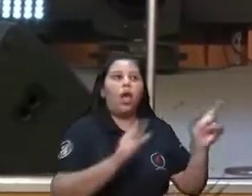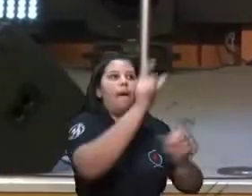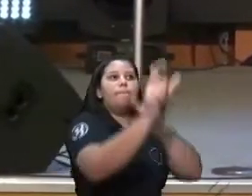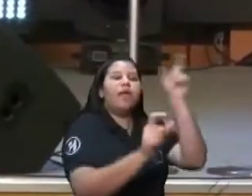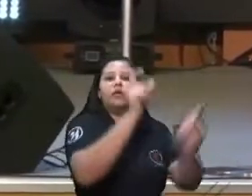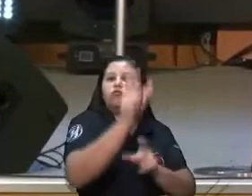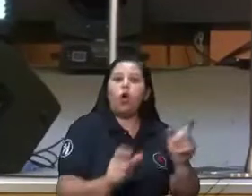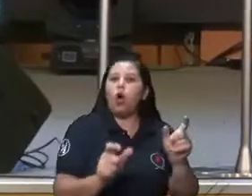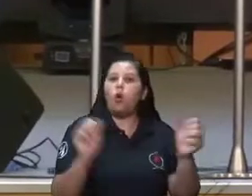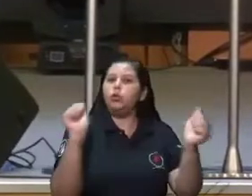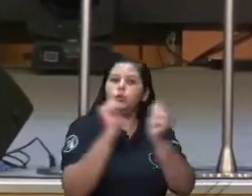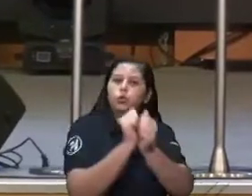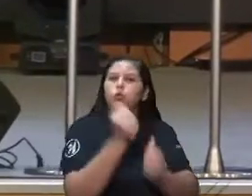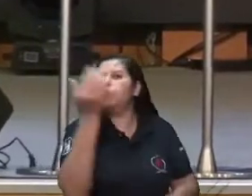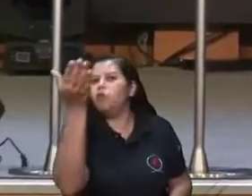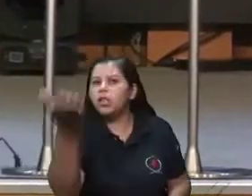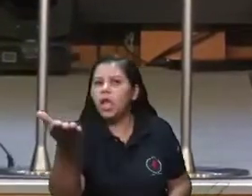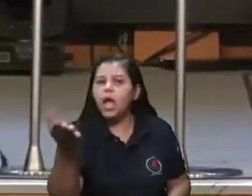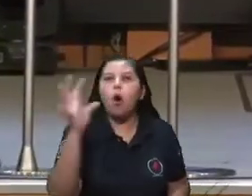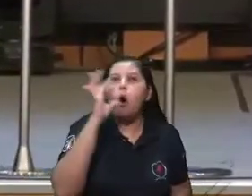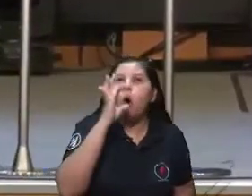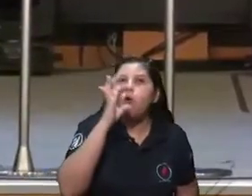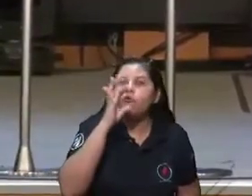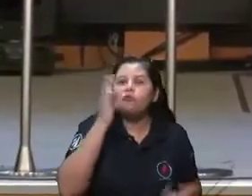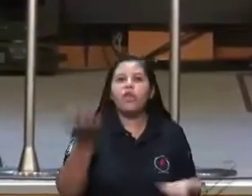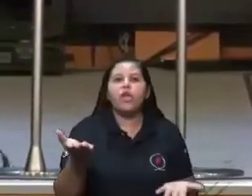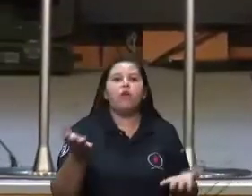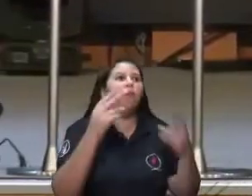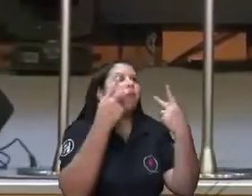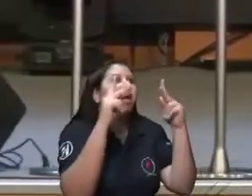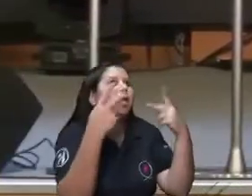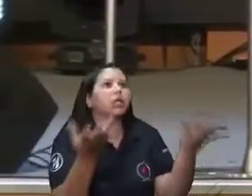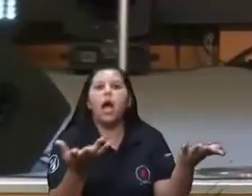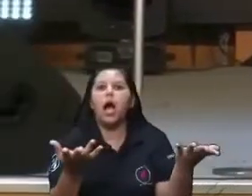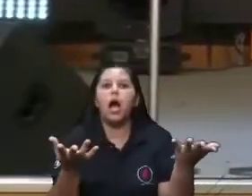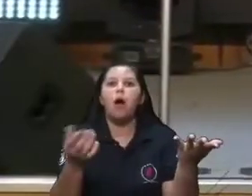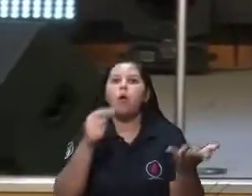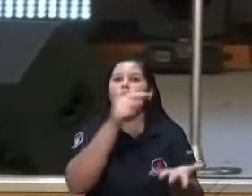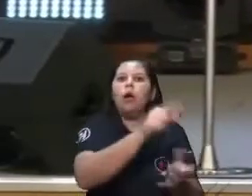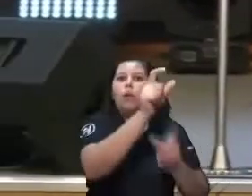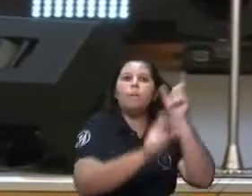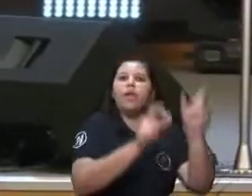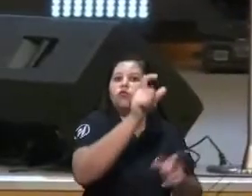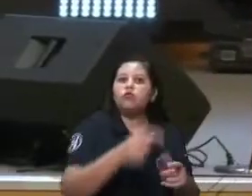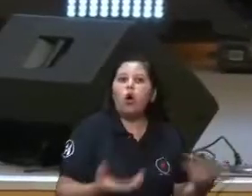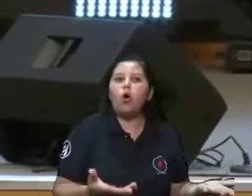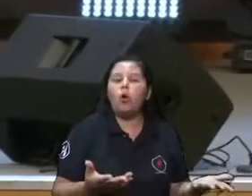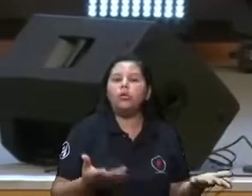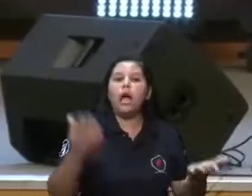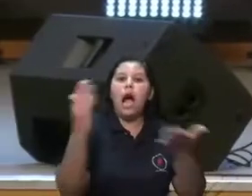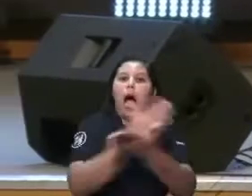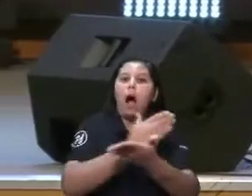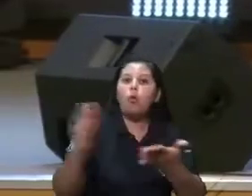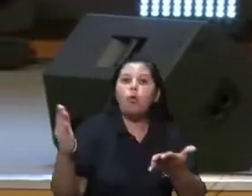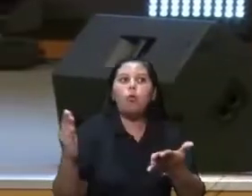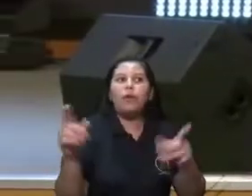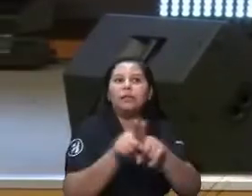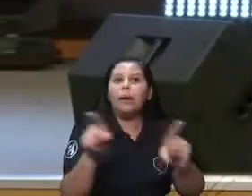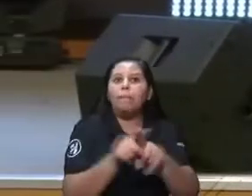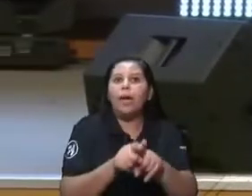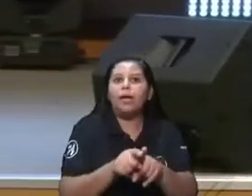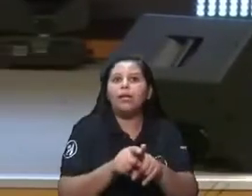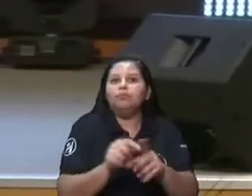coisas semelhantes às que você ouviu, sepultaram os sonhos e estão trancadas em um quarto